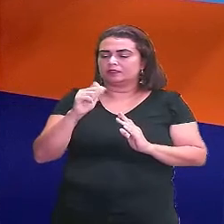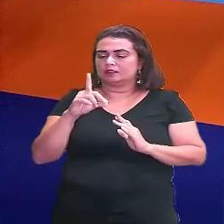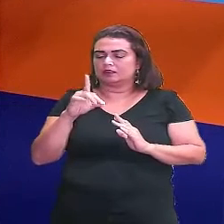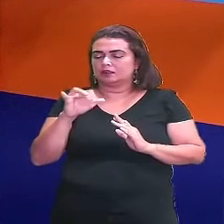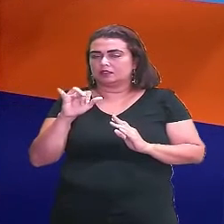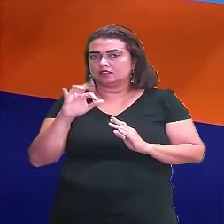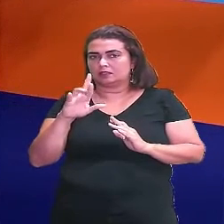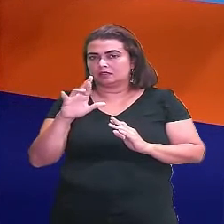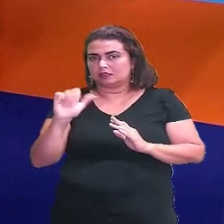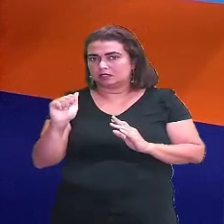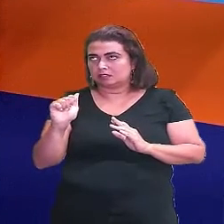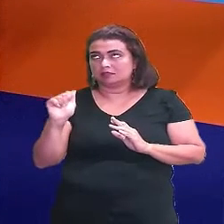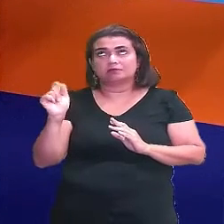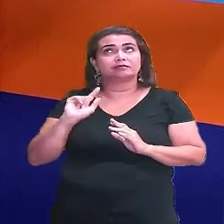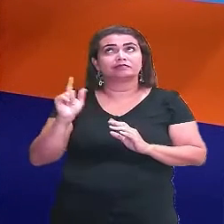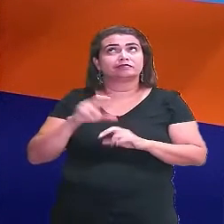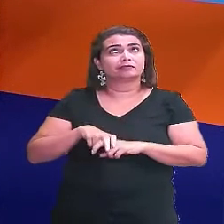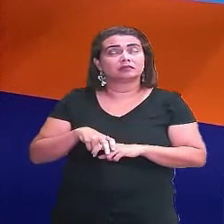Cadeira. Também não.